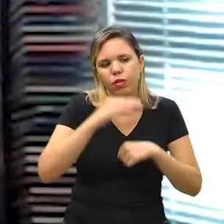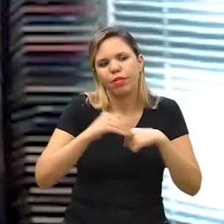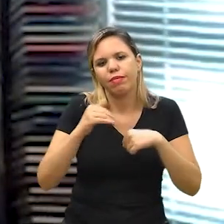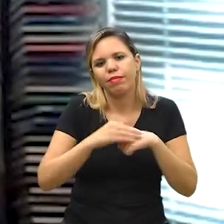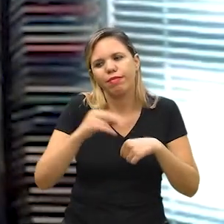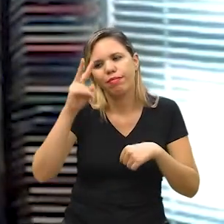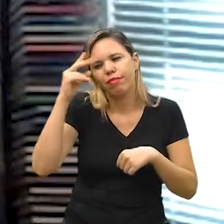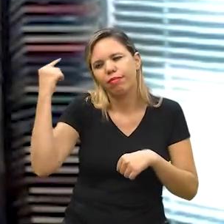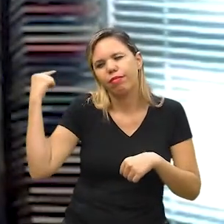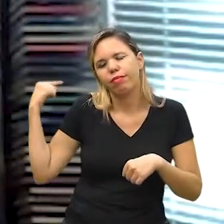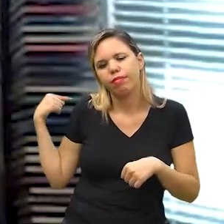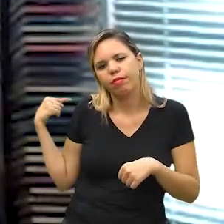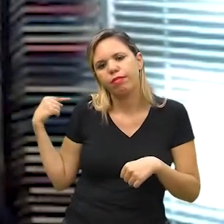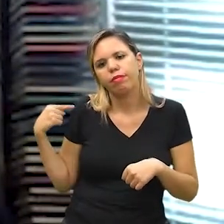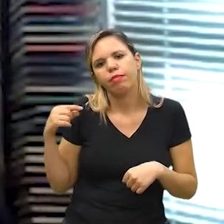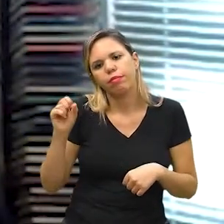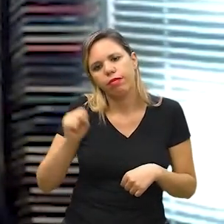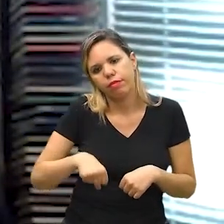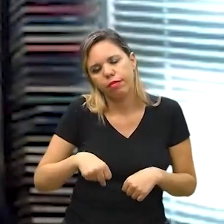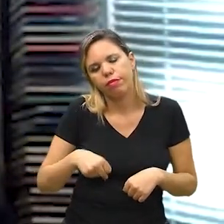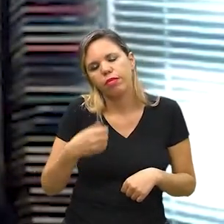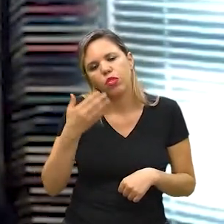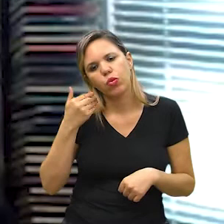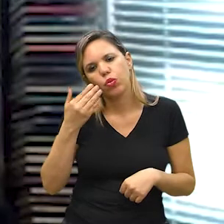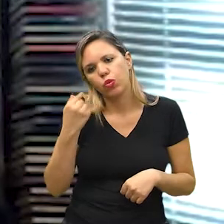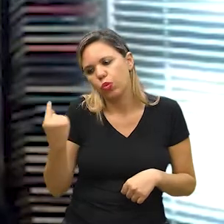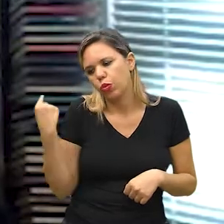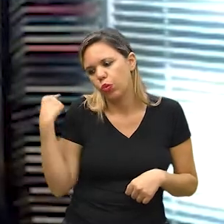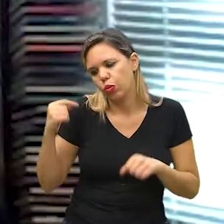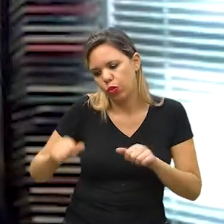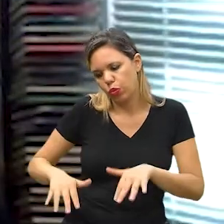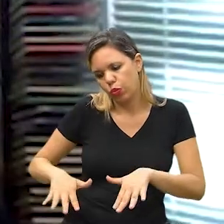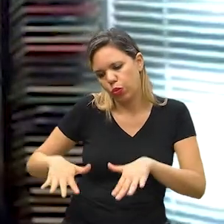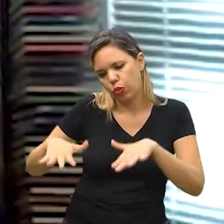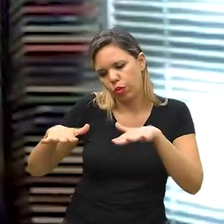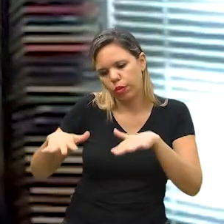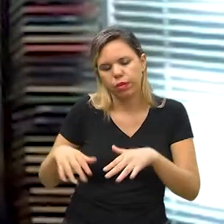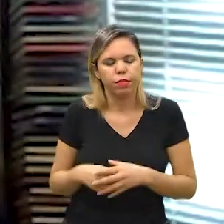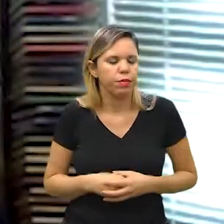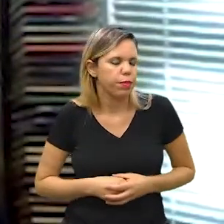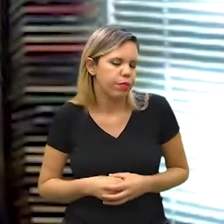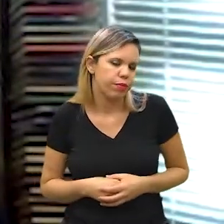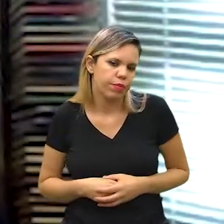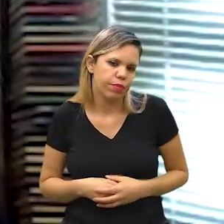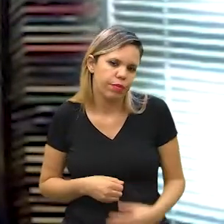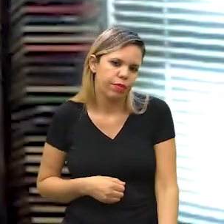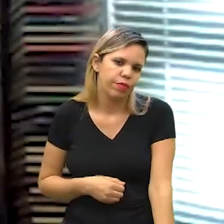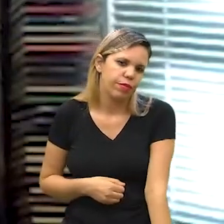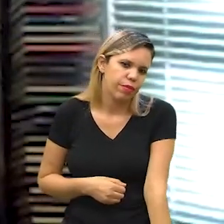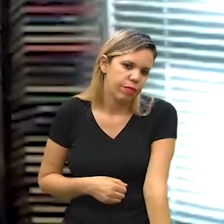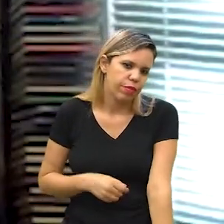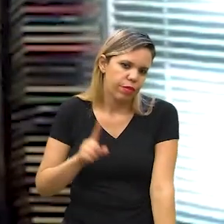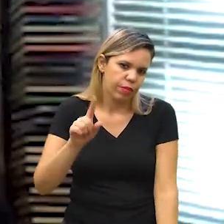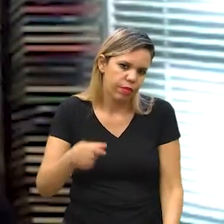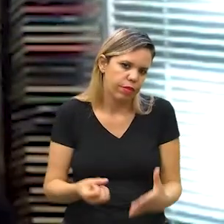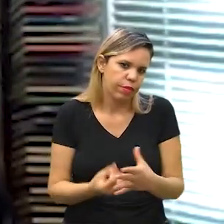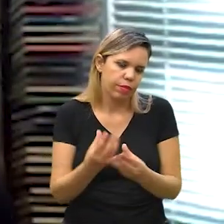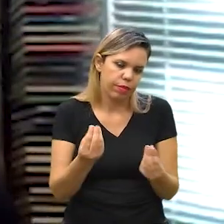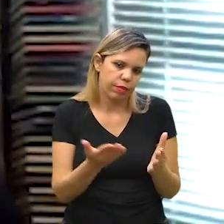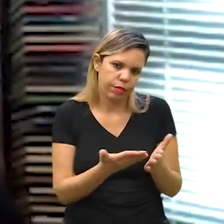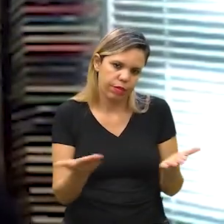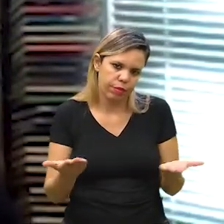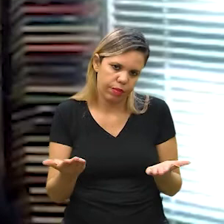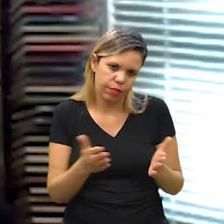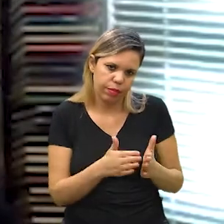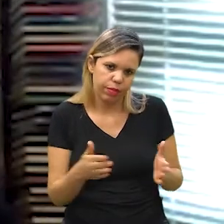da memória afetiva, né? Sim. De um produto que a gente consumia quando nós éramos menores, né? Quando nós éramos criança. Isso